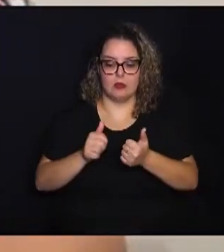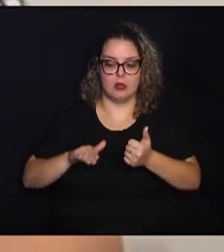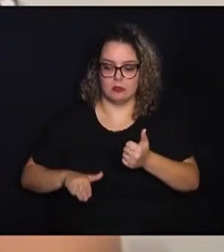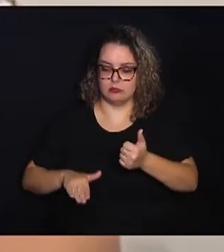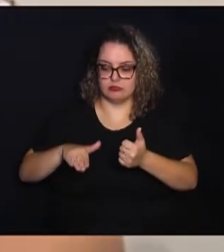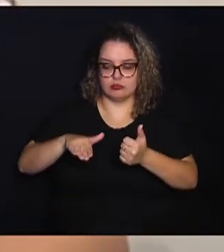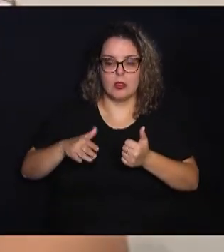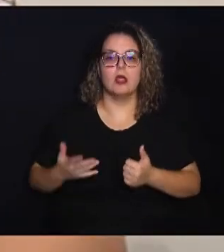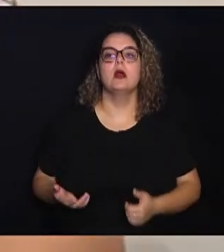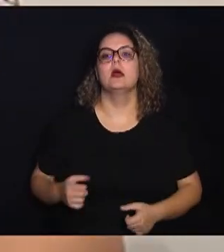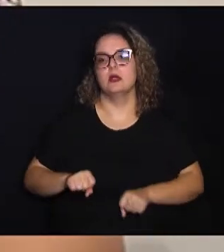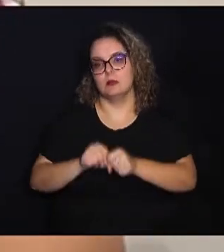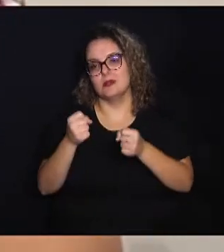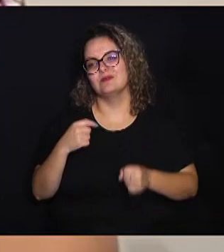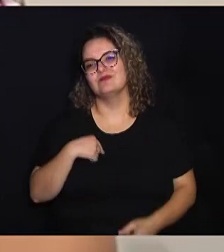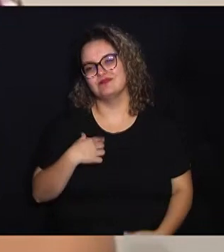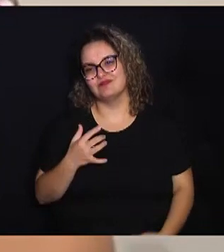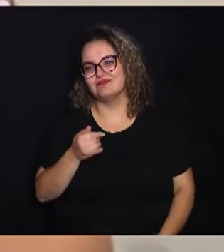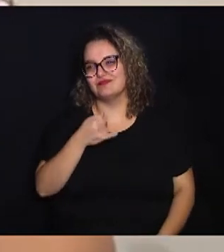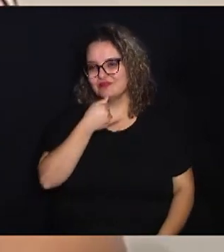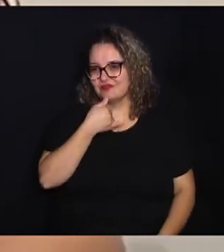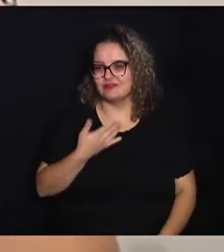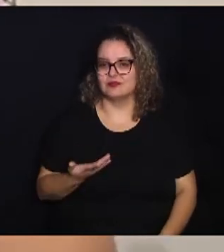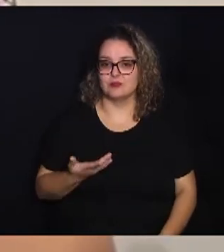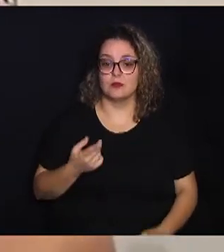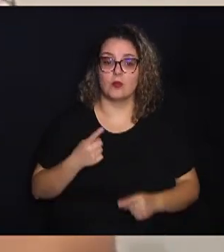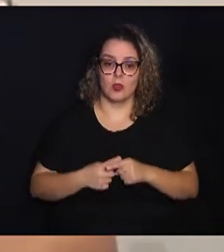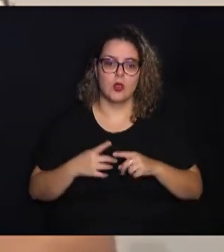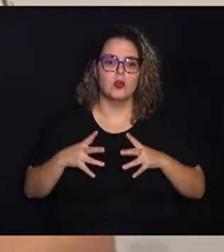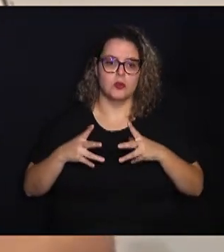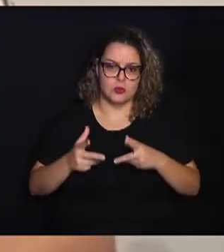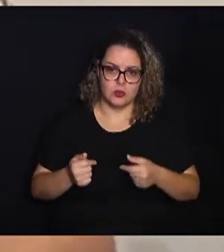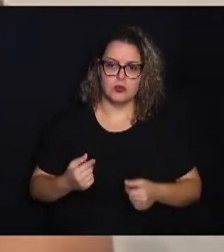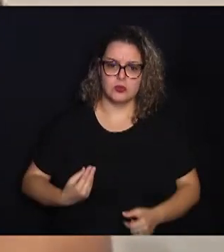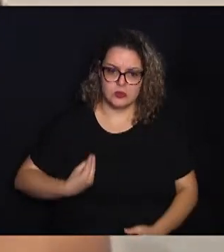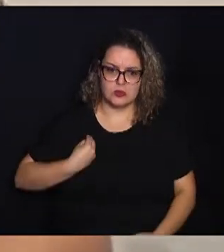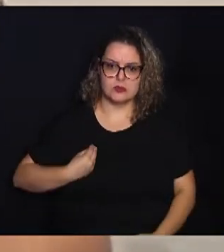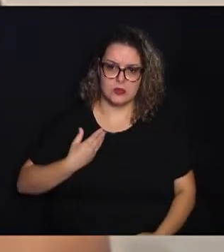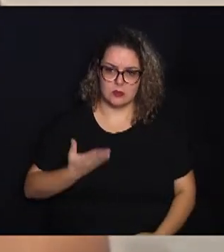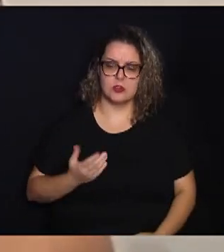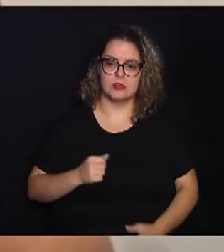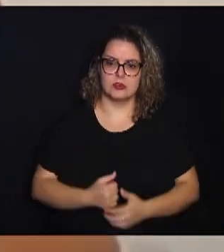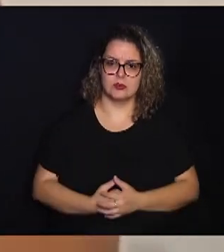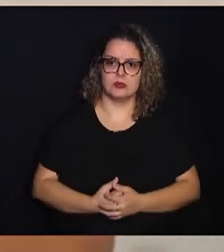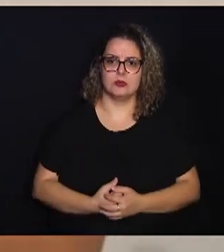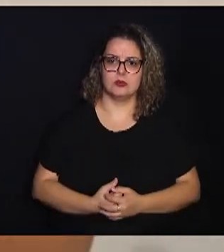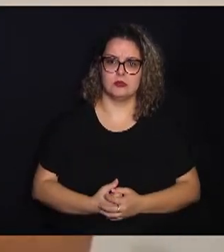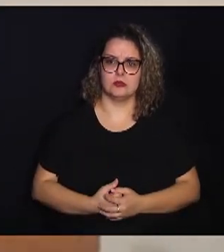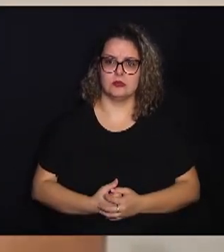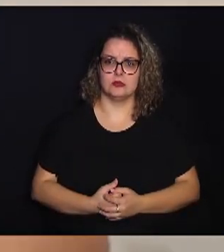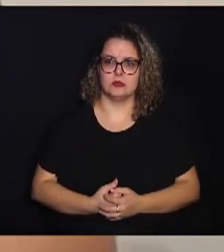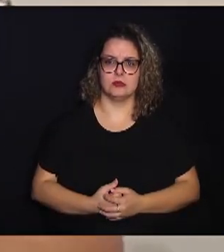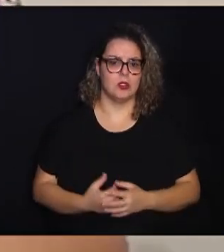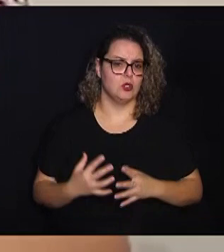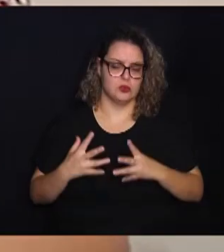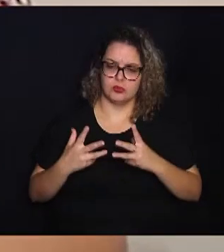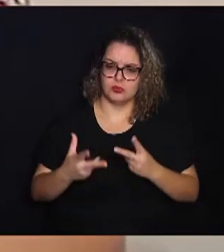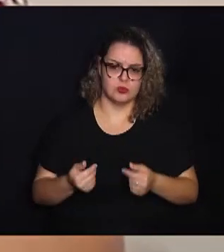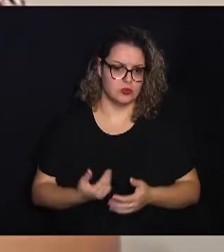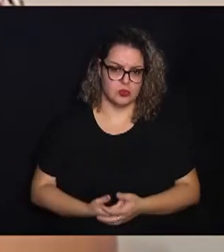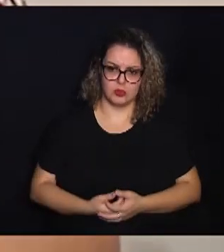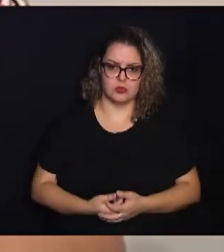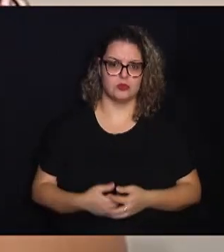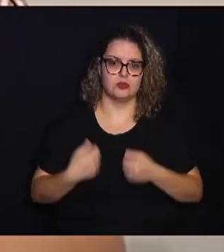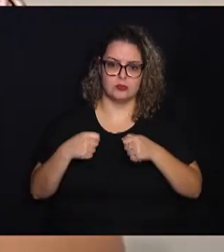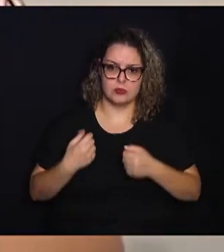Isso aí deixava a gente chateada, porque eu acho que todo mundo pode passar por isso, né? Eu acho que todo mundo devia